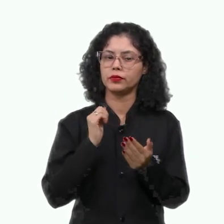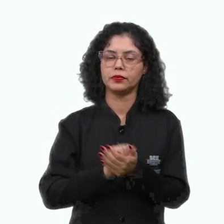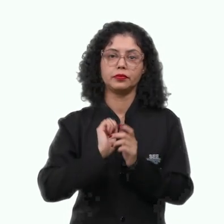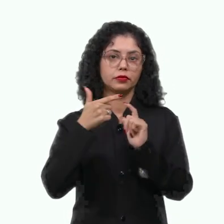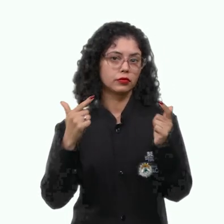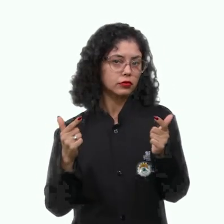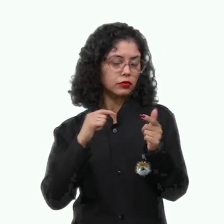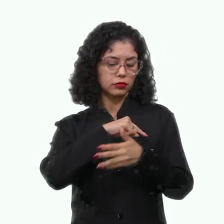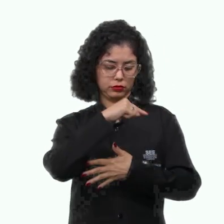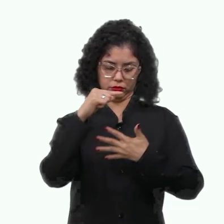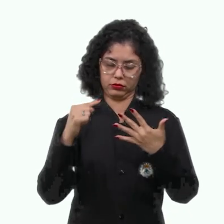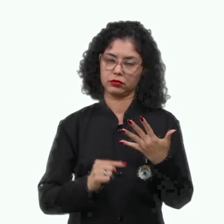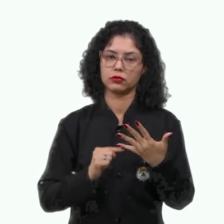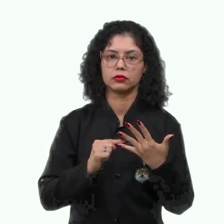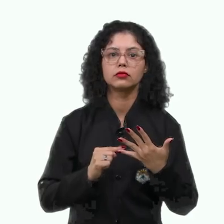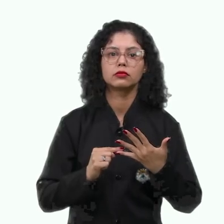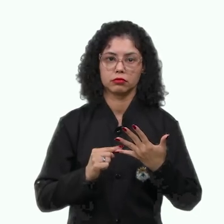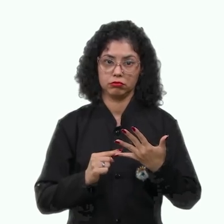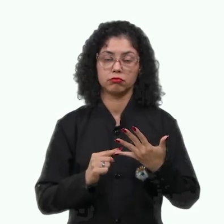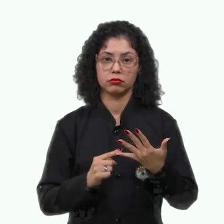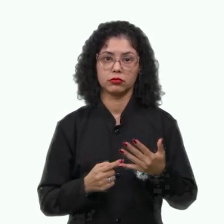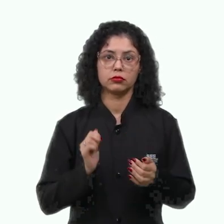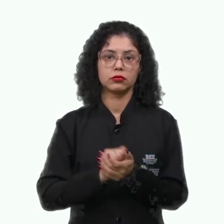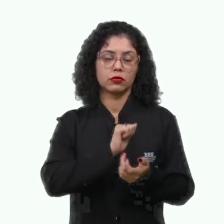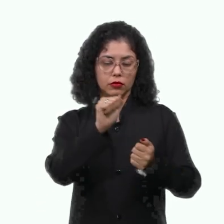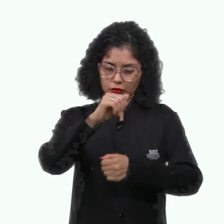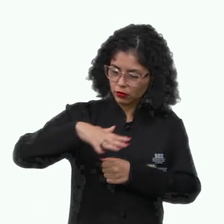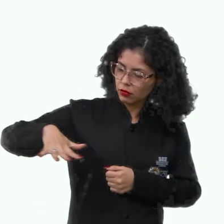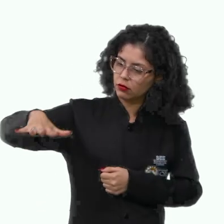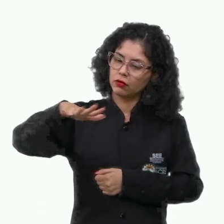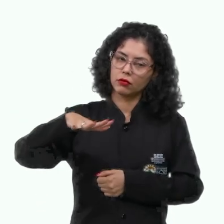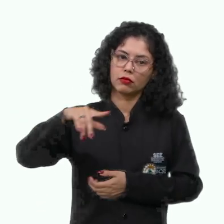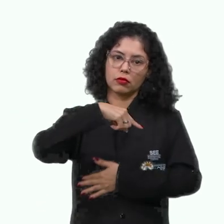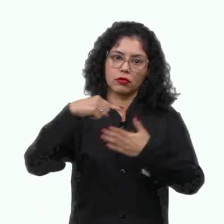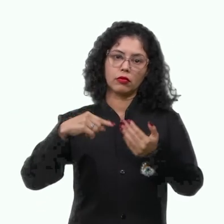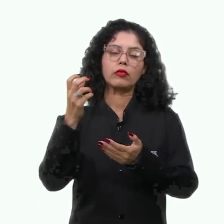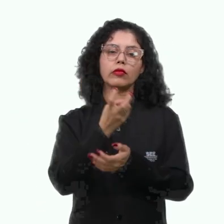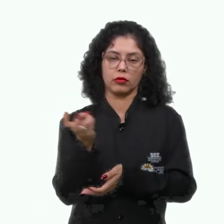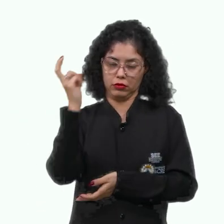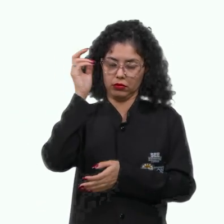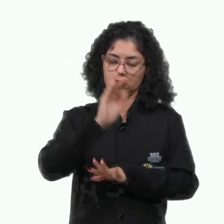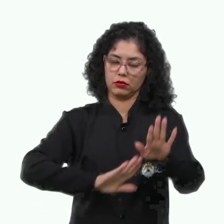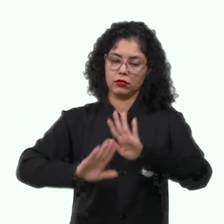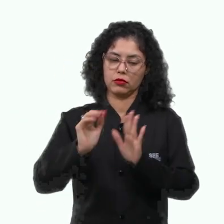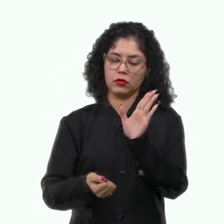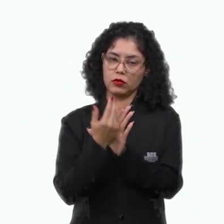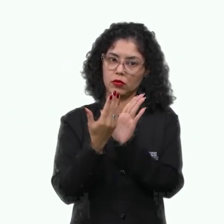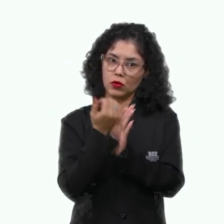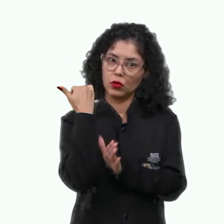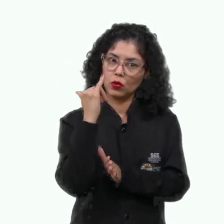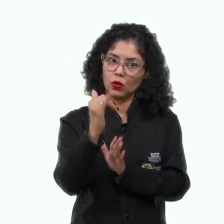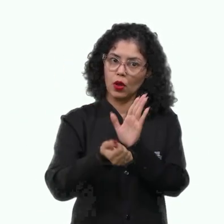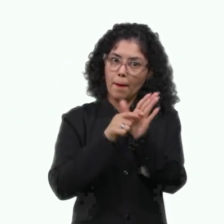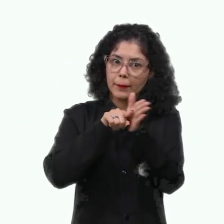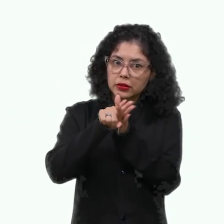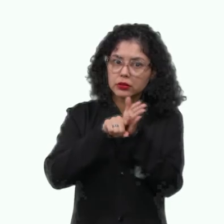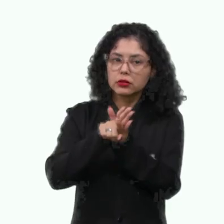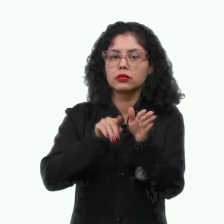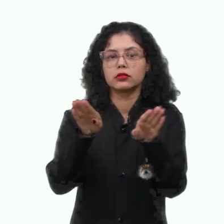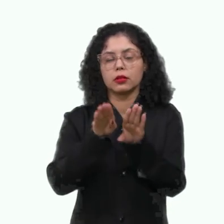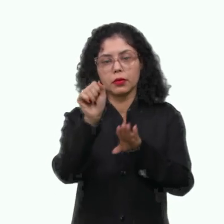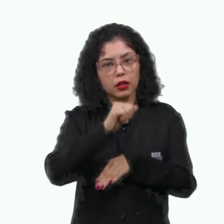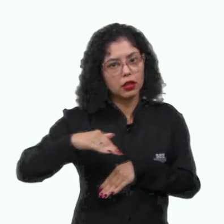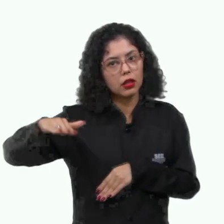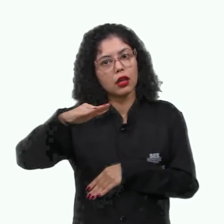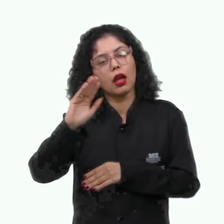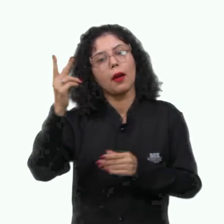grande biodiversidade, extensão territorial e diversidade de cultivos, fonte de investimento em pesquisa agrícola,